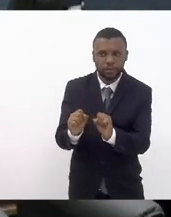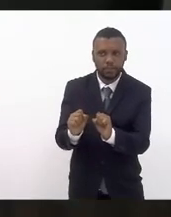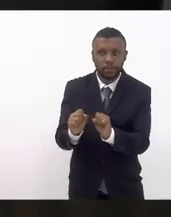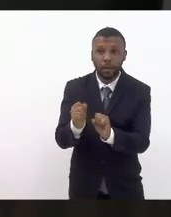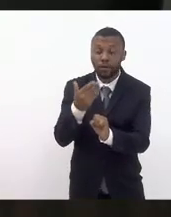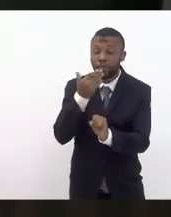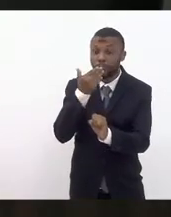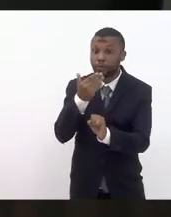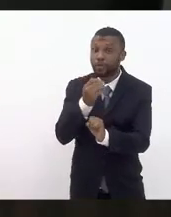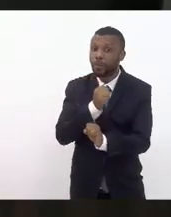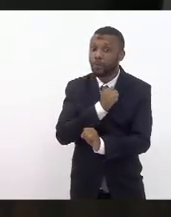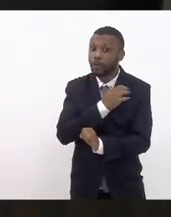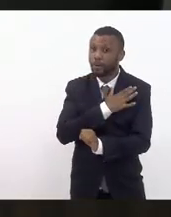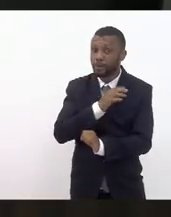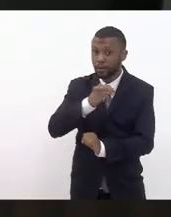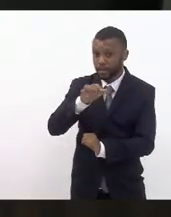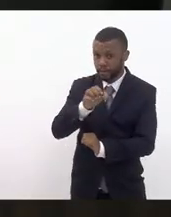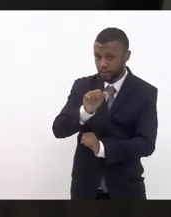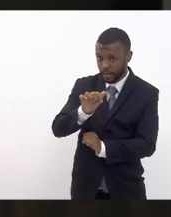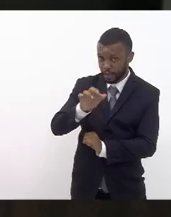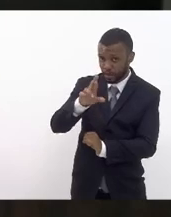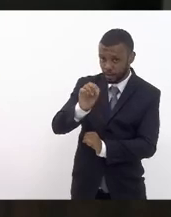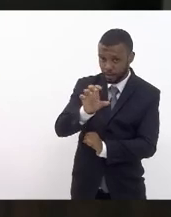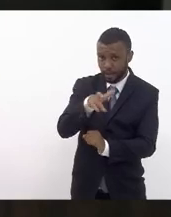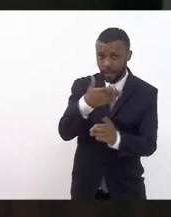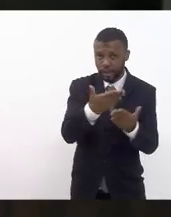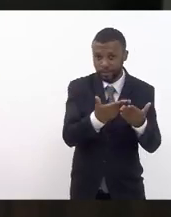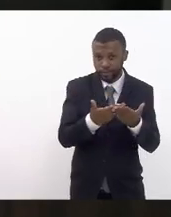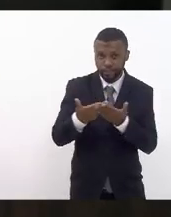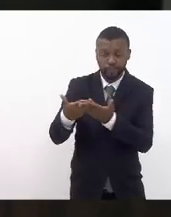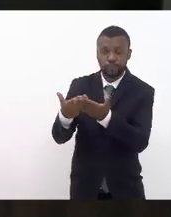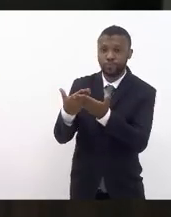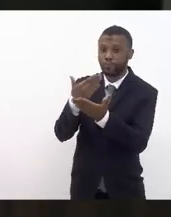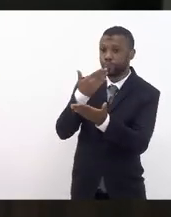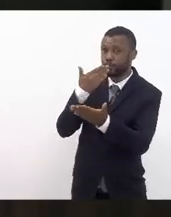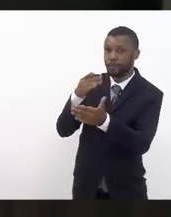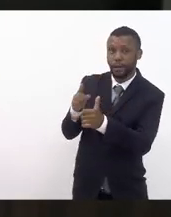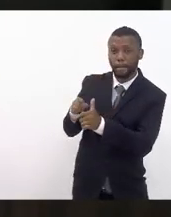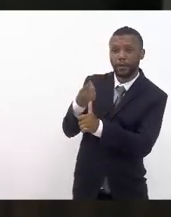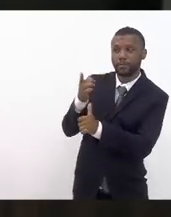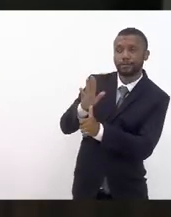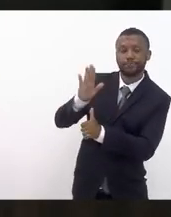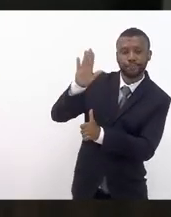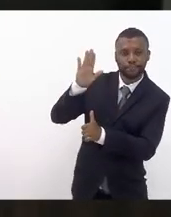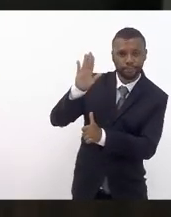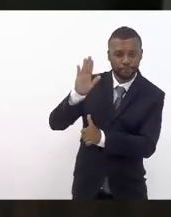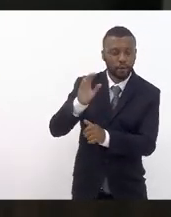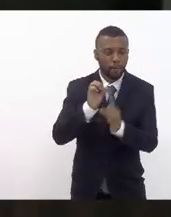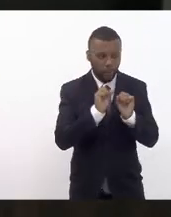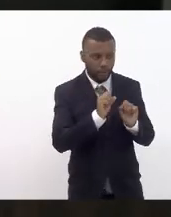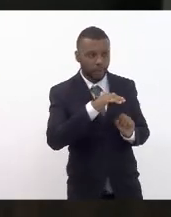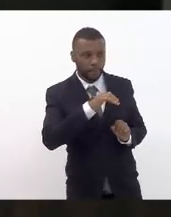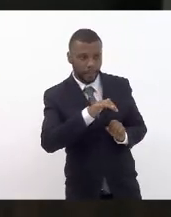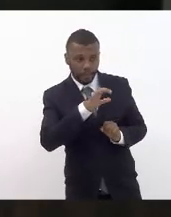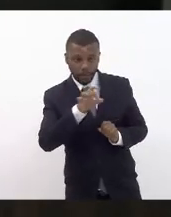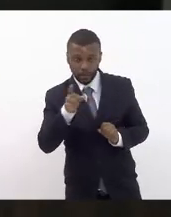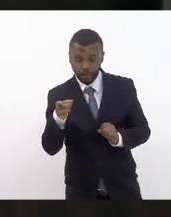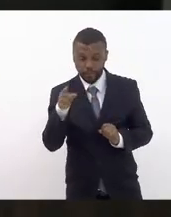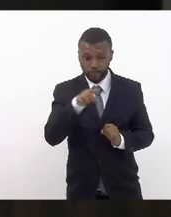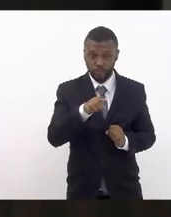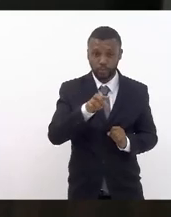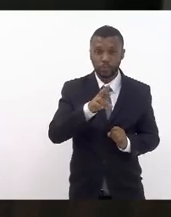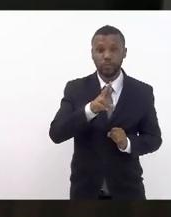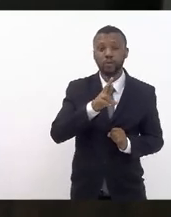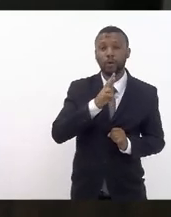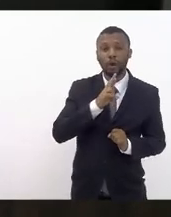Eu vou pedir o coronel Jairo para que ele quer encaminhar, porque ele já me foi um dos primeiros a pedir. E em seguida vira, pode ser, Mink? Aí vira para o Rodrigo e